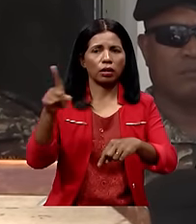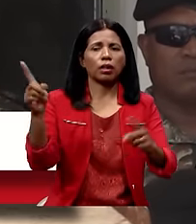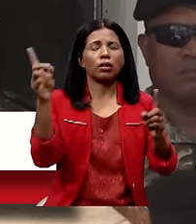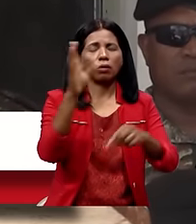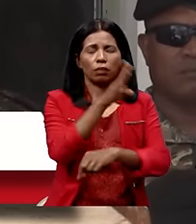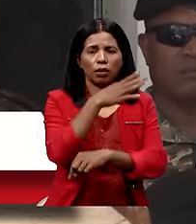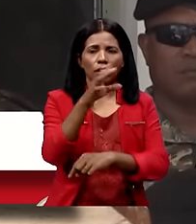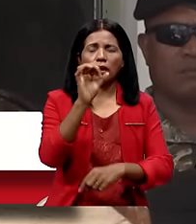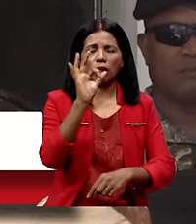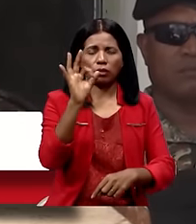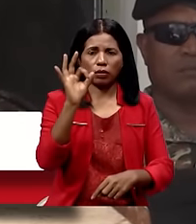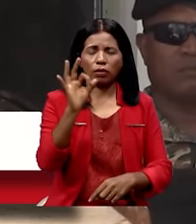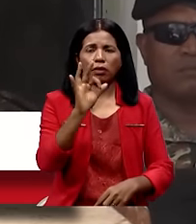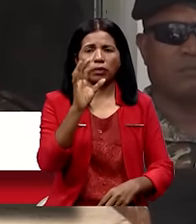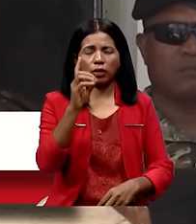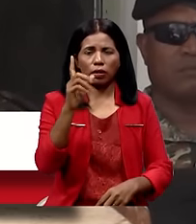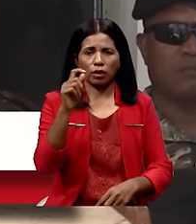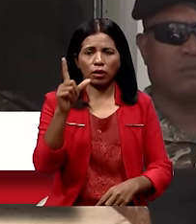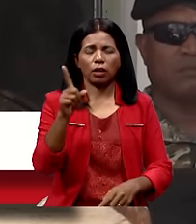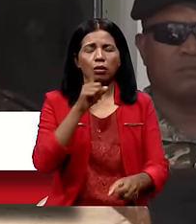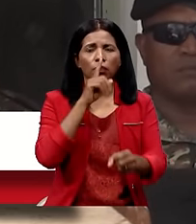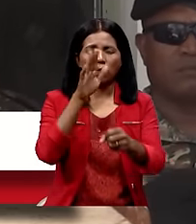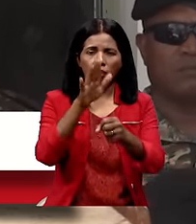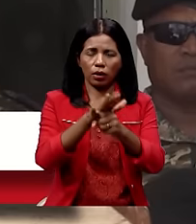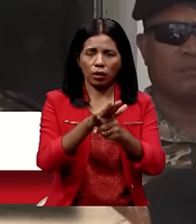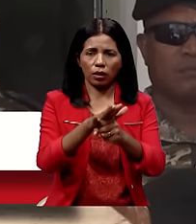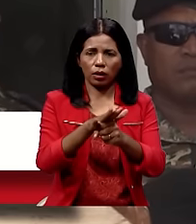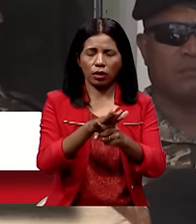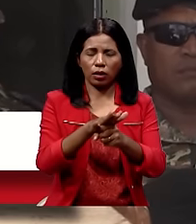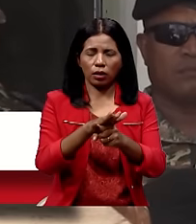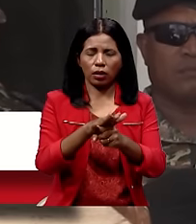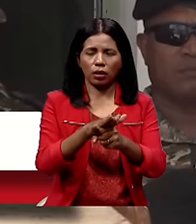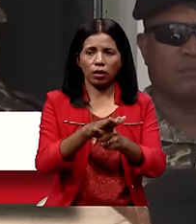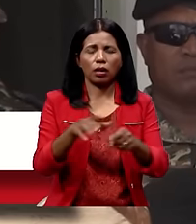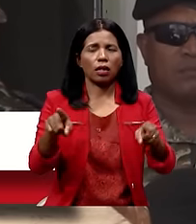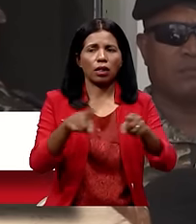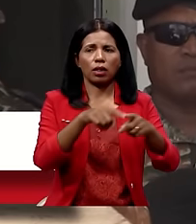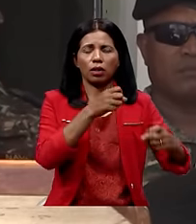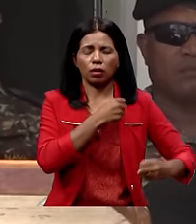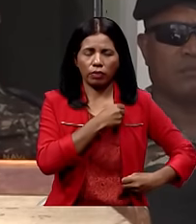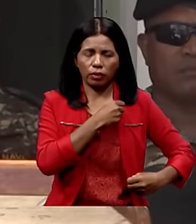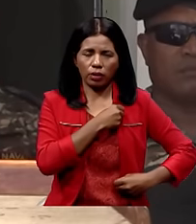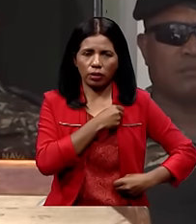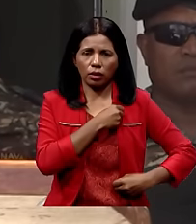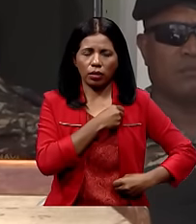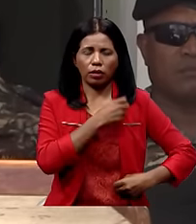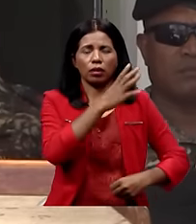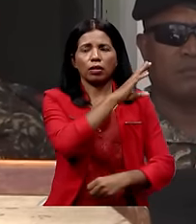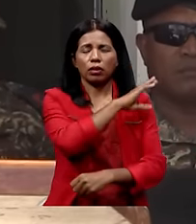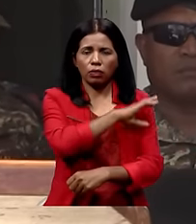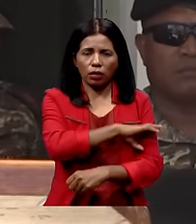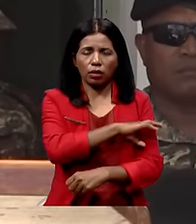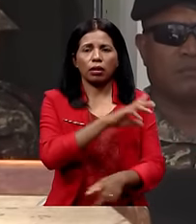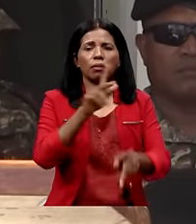falentil, ato cumpre de minha dever, sai força ida, luto ida ba minha povo no maná, ba minha